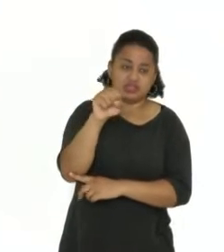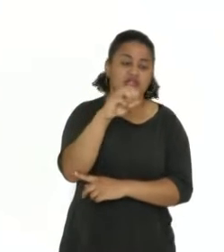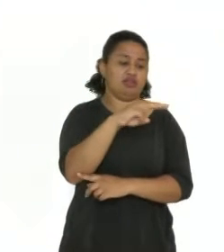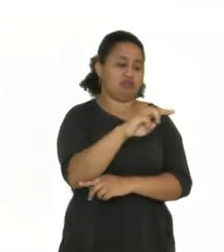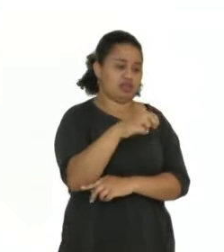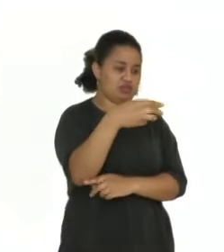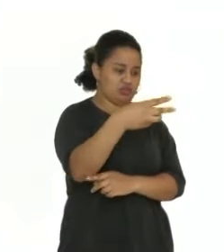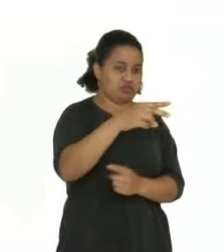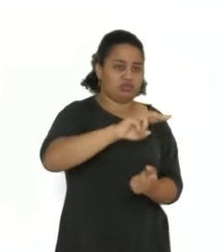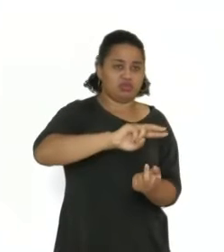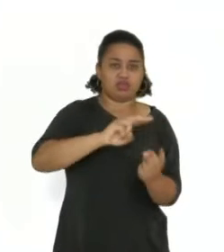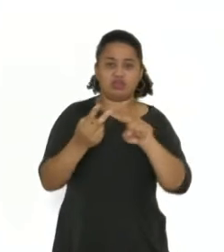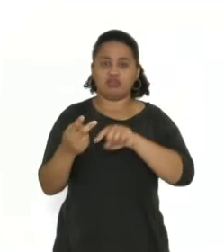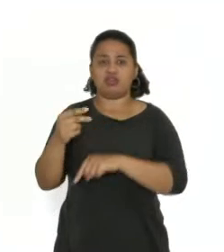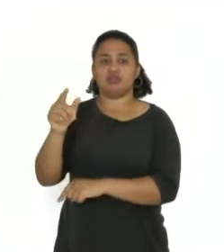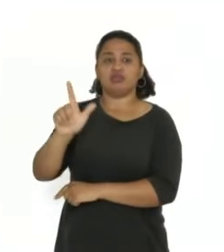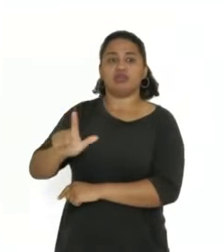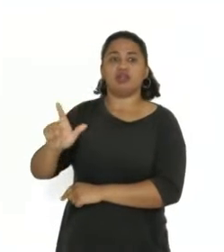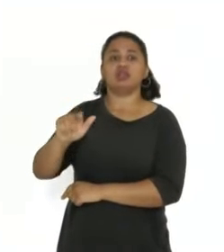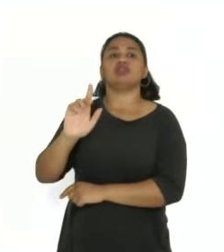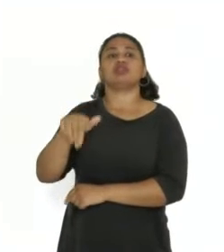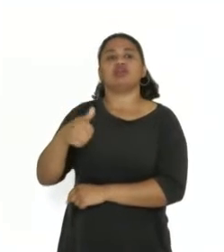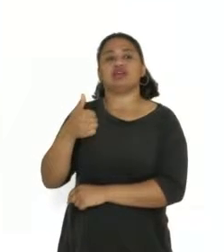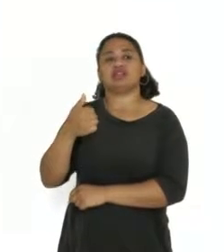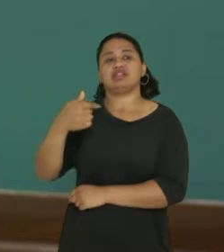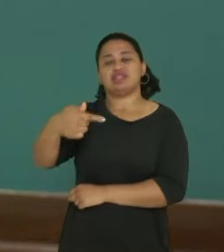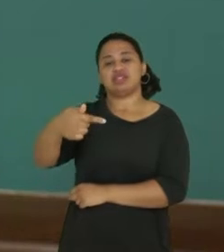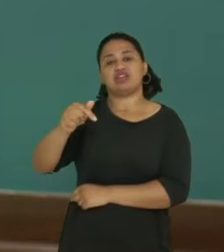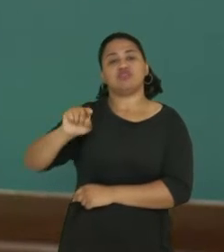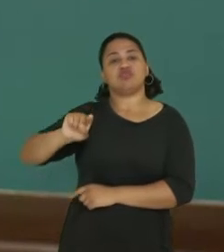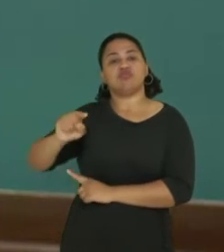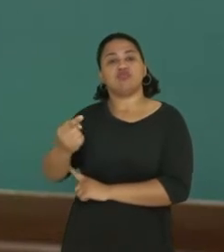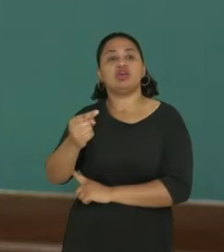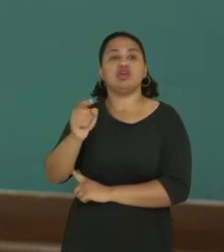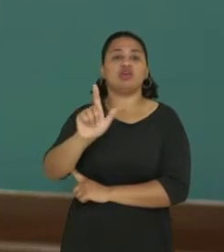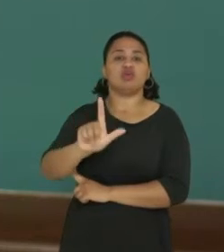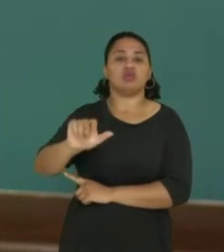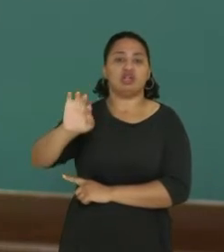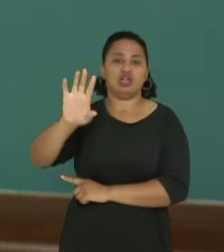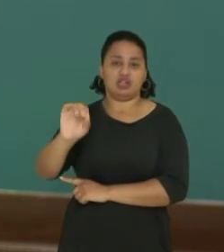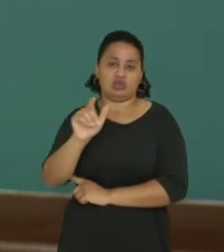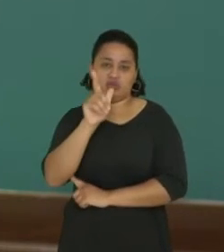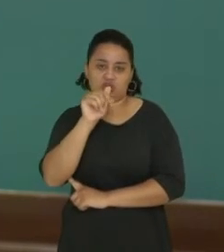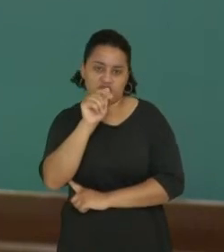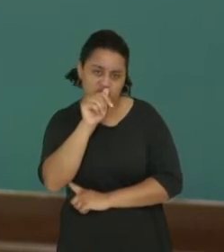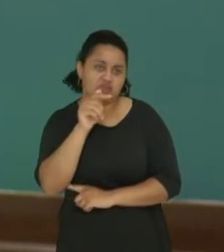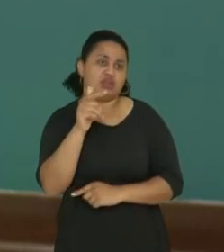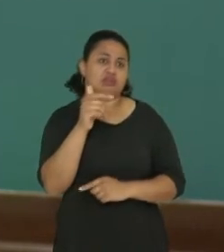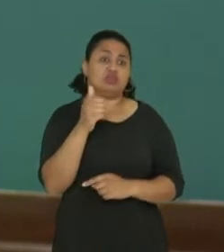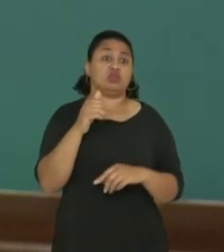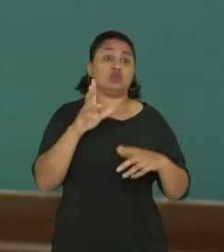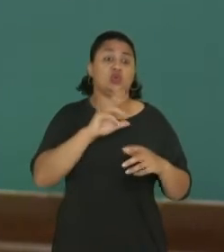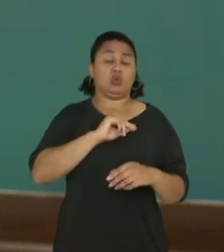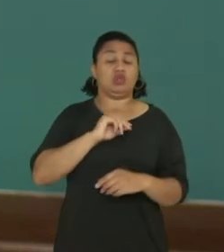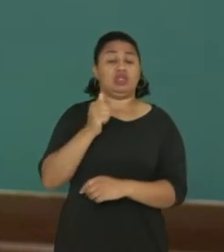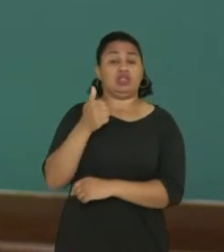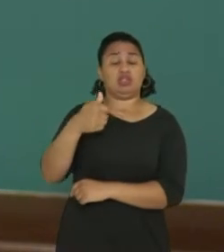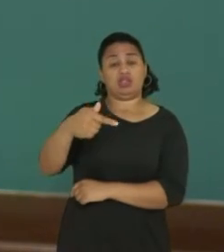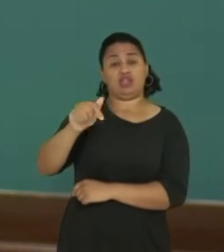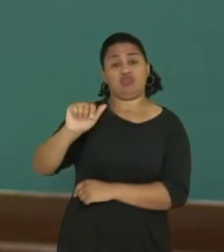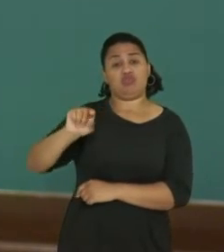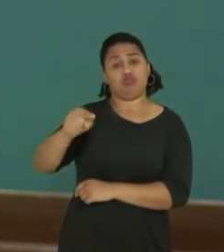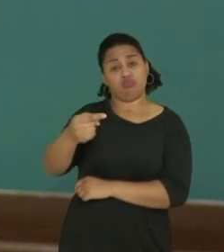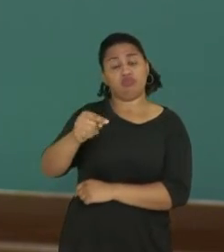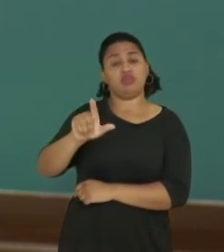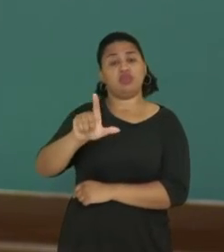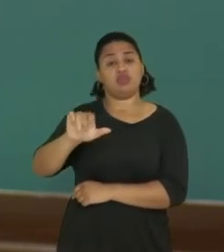para litros. E vai dar lá, então, 17.000 litros. Então, fica mais fácil de mensurar. Poxa, 17.000 litros, né, de água